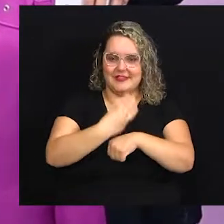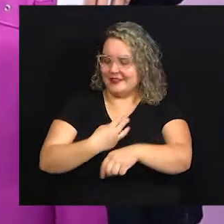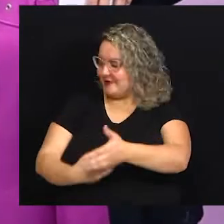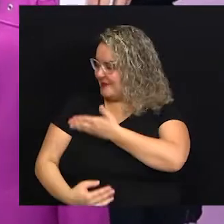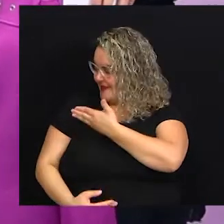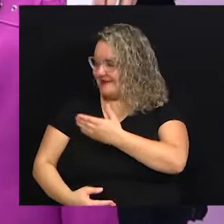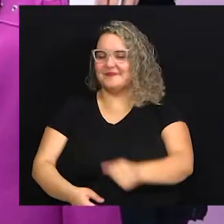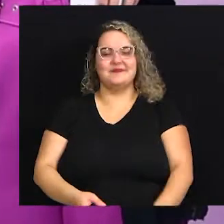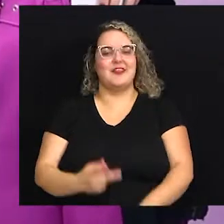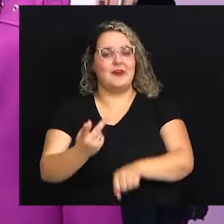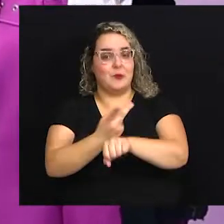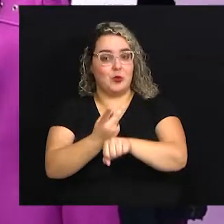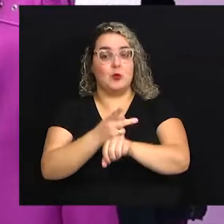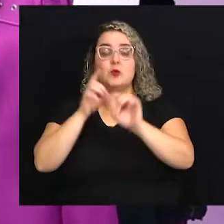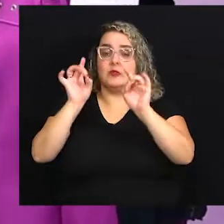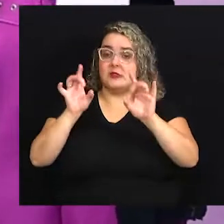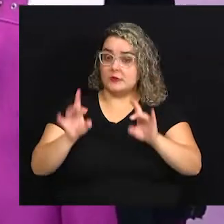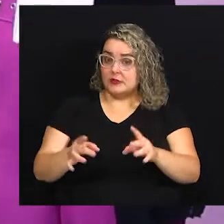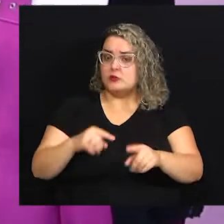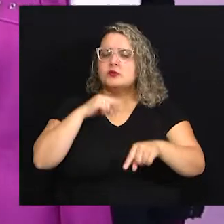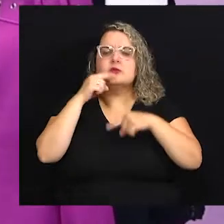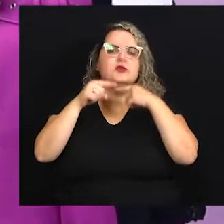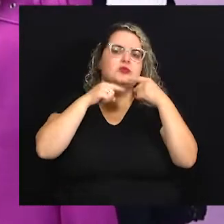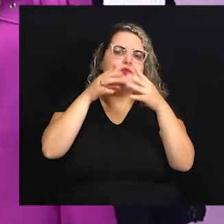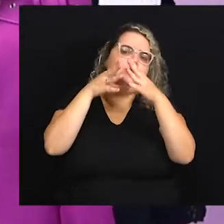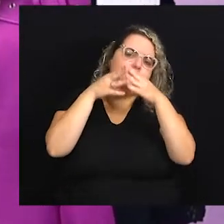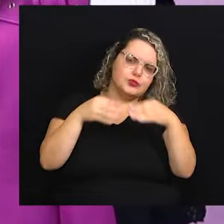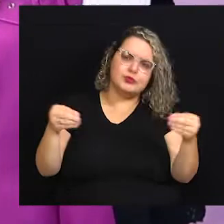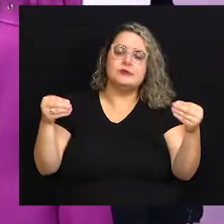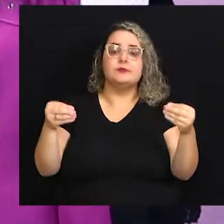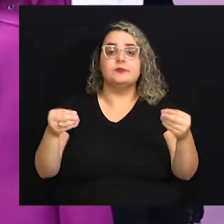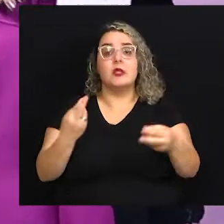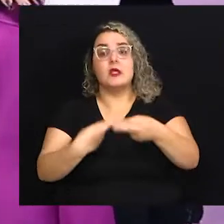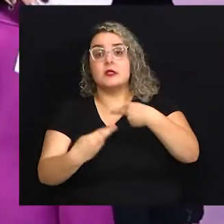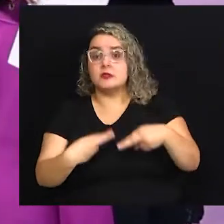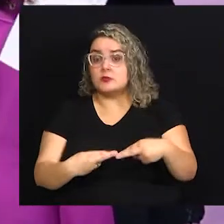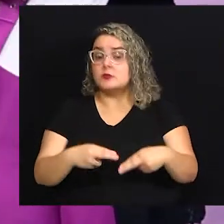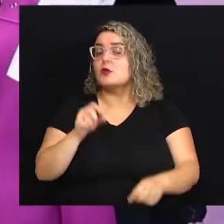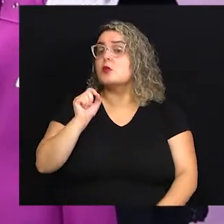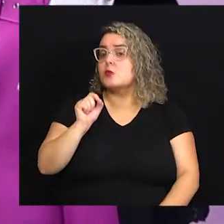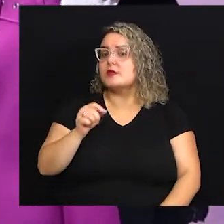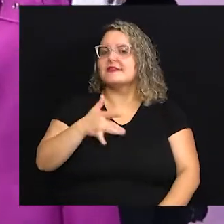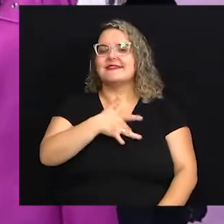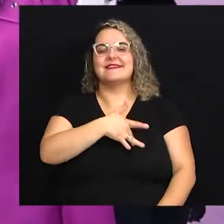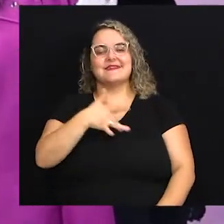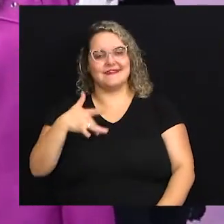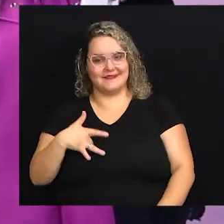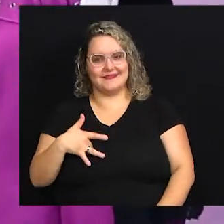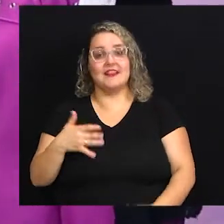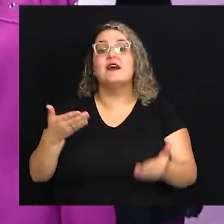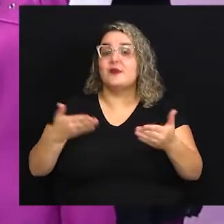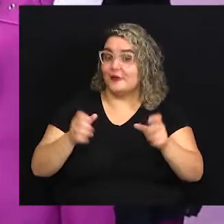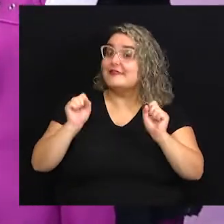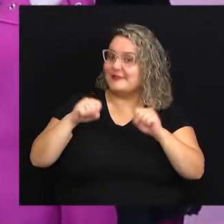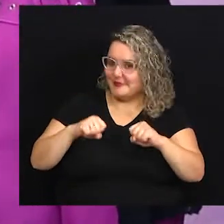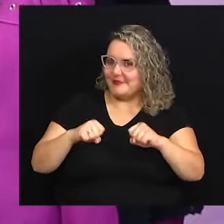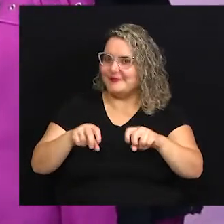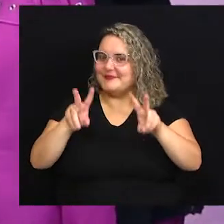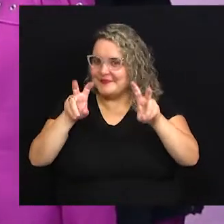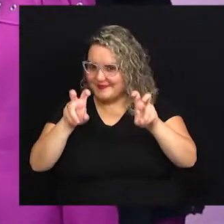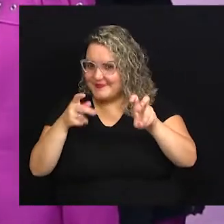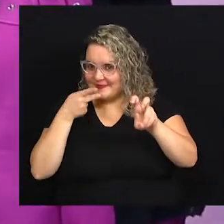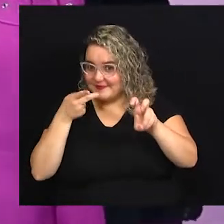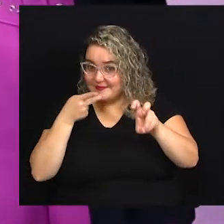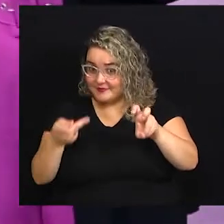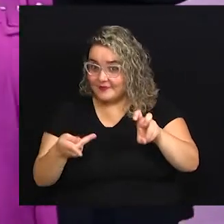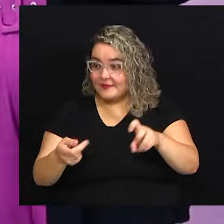de WhatsApp que a gente vai atrás de um especialista para tirar todas as dúvidas relacionadas aí sobre saúde. Agora sim, vamos